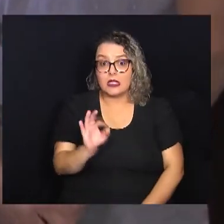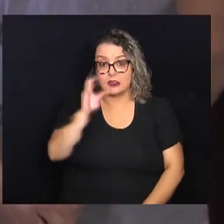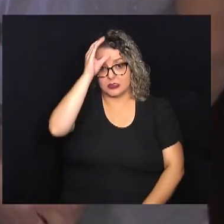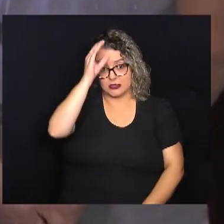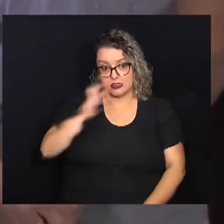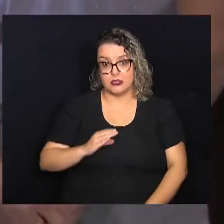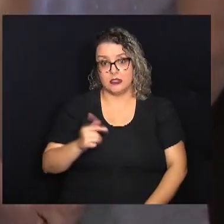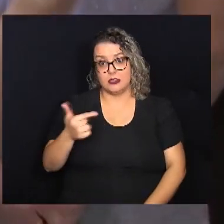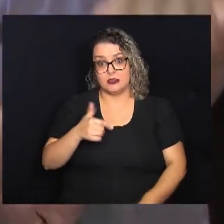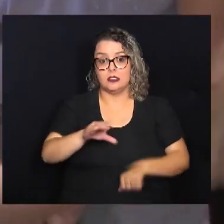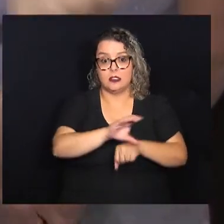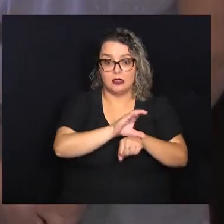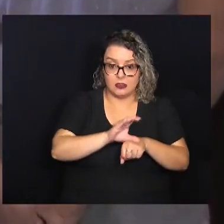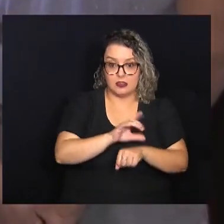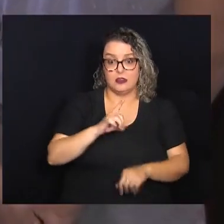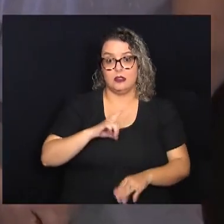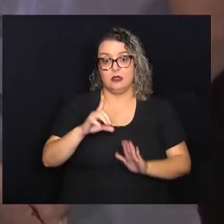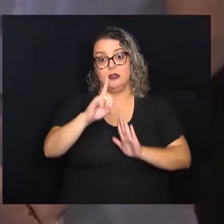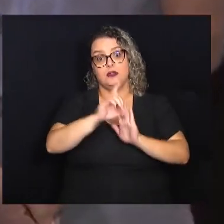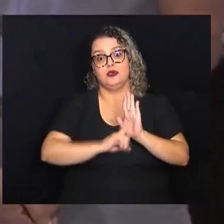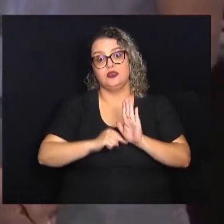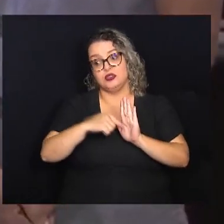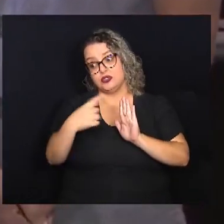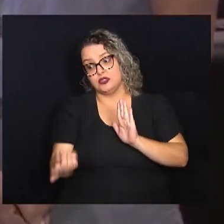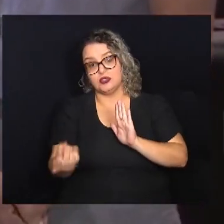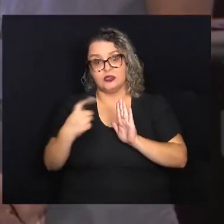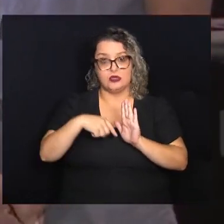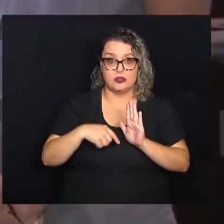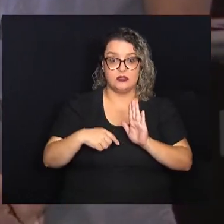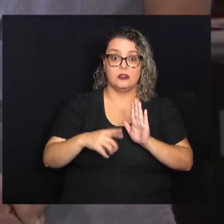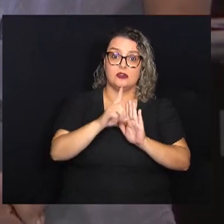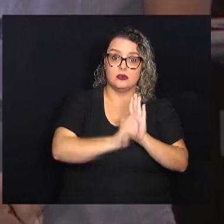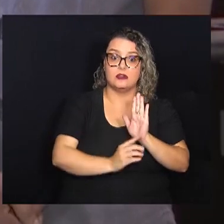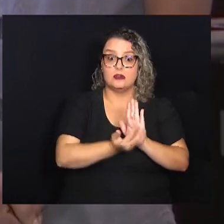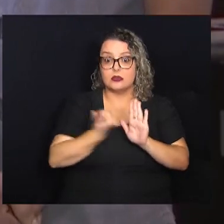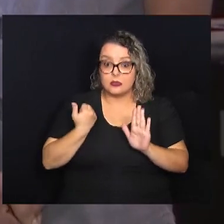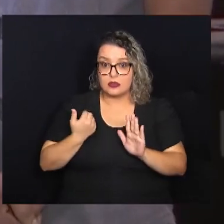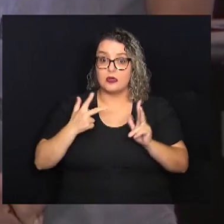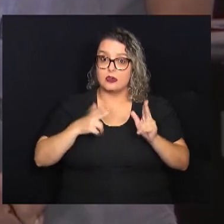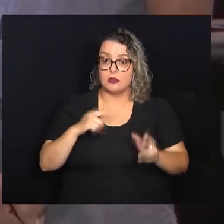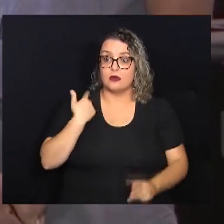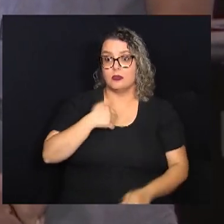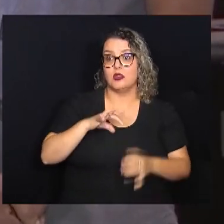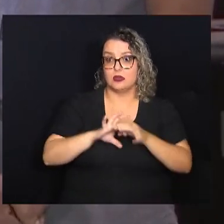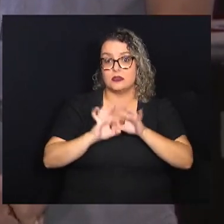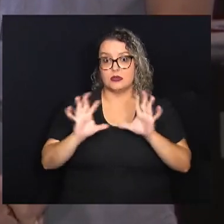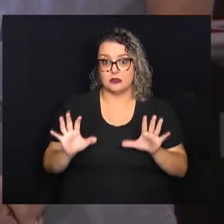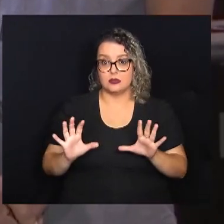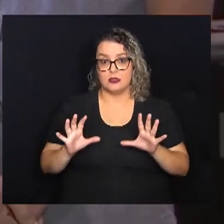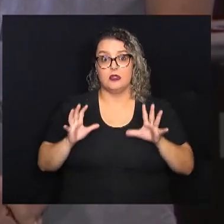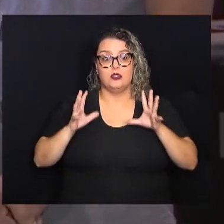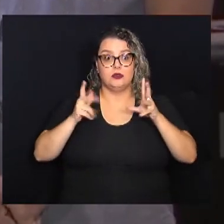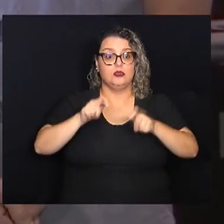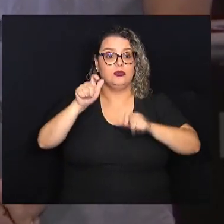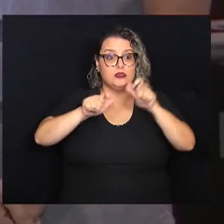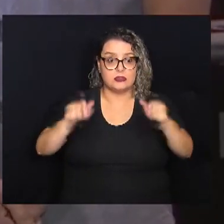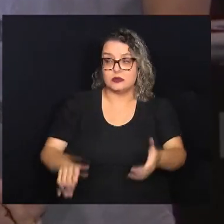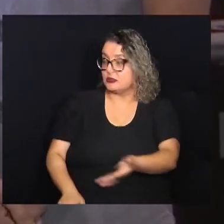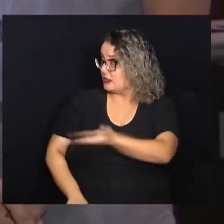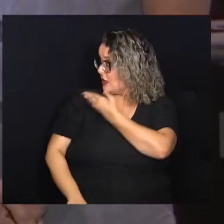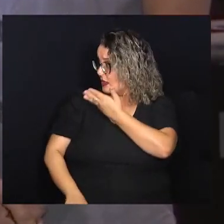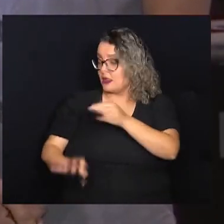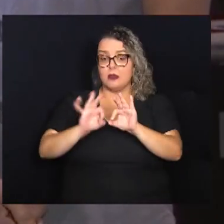a Constituição, a gente tem direito de ir e vir, e esse direito está sendo retirado, assim como a nossa liberdade. Todas essas pessoas que são